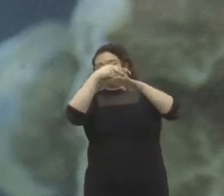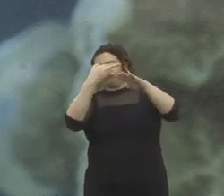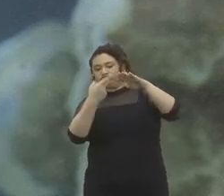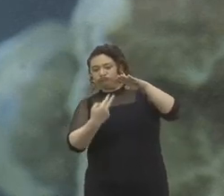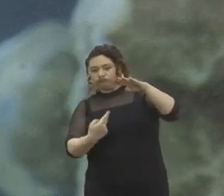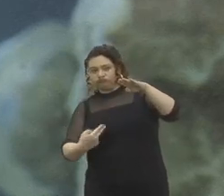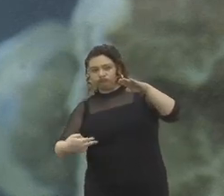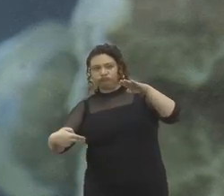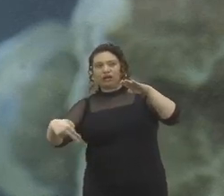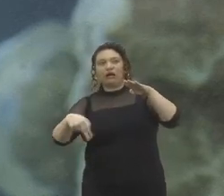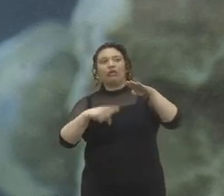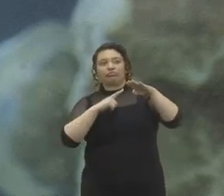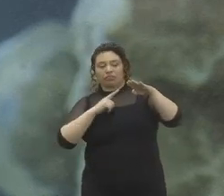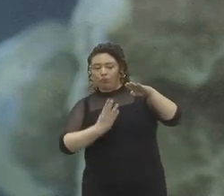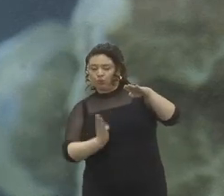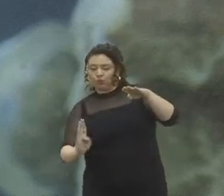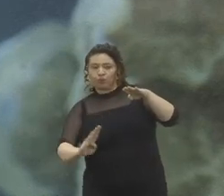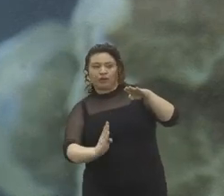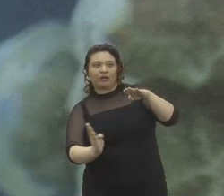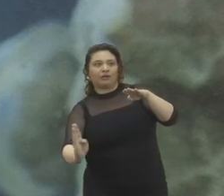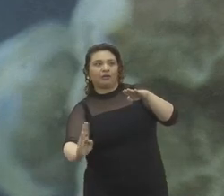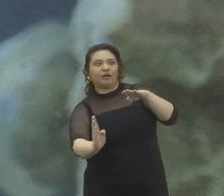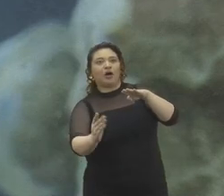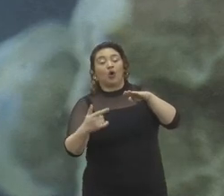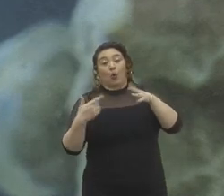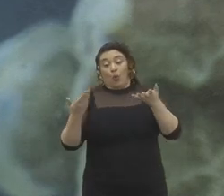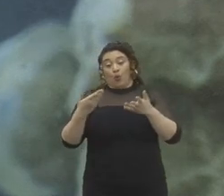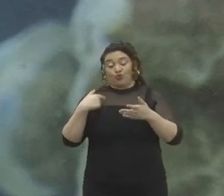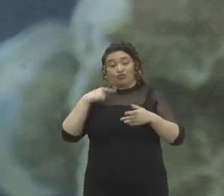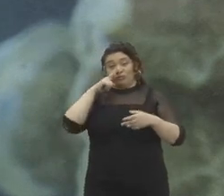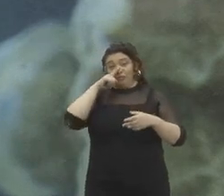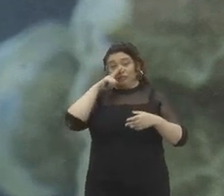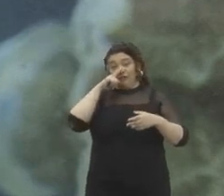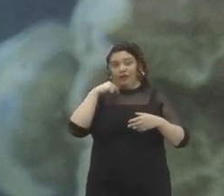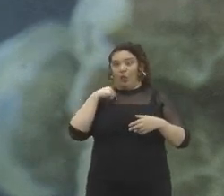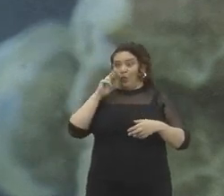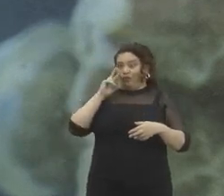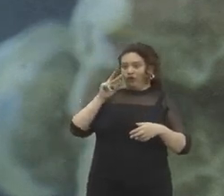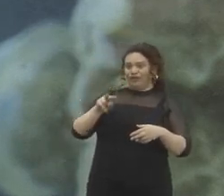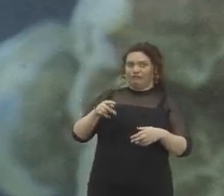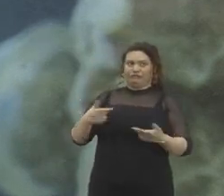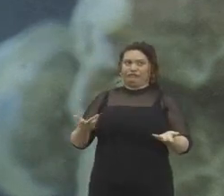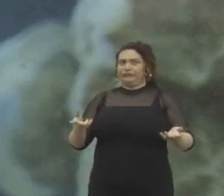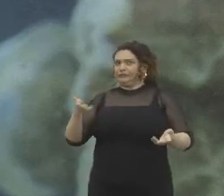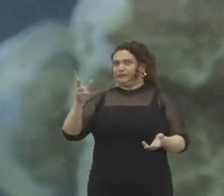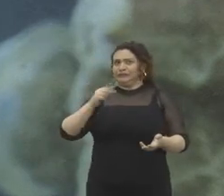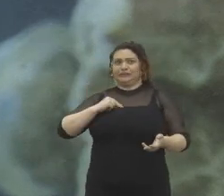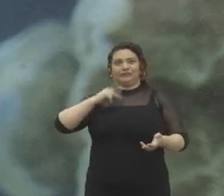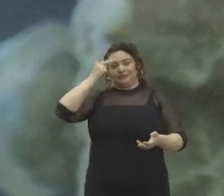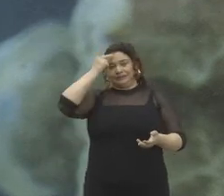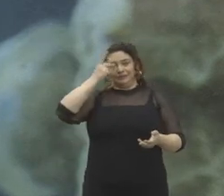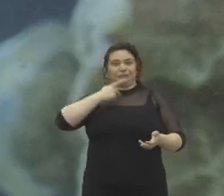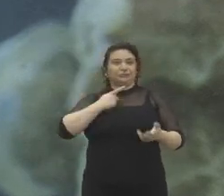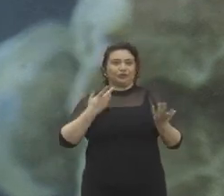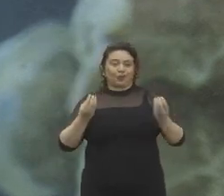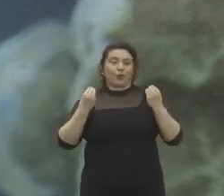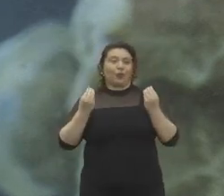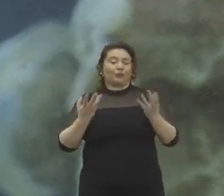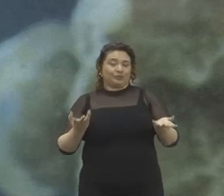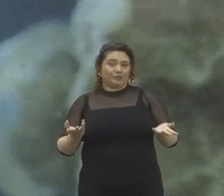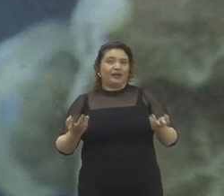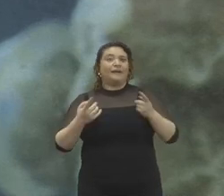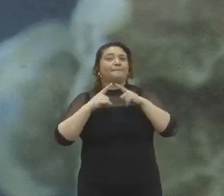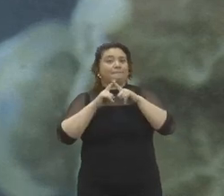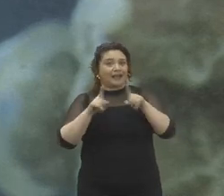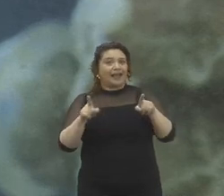atividade bastante arriscada né que hoje eu olho e falo meu Deus que que a gente fazia né mas não era a gente eram os caras que estavam fazendo né